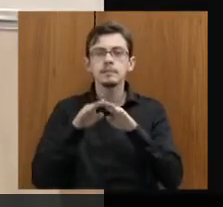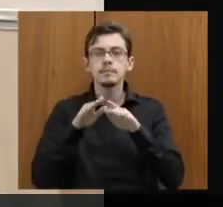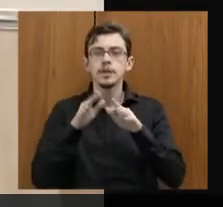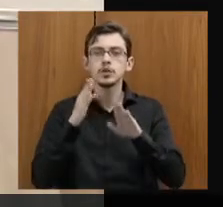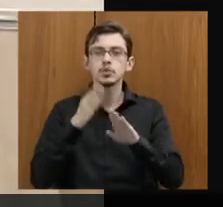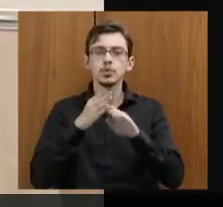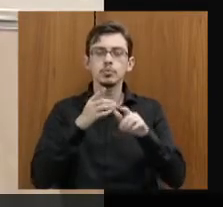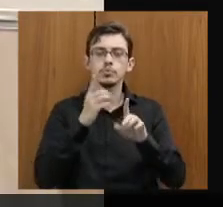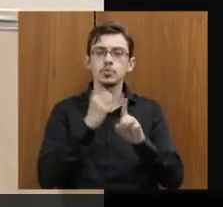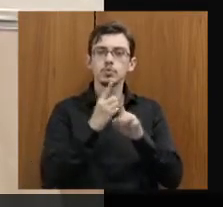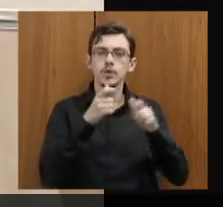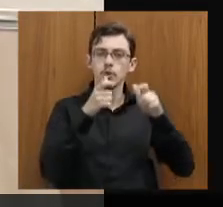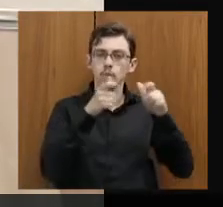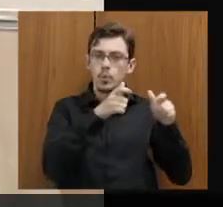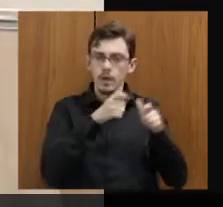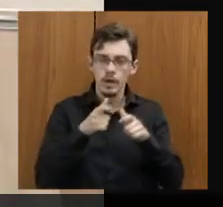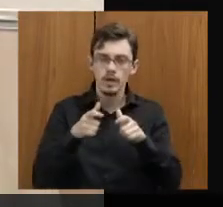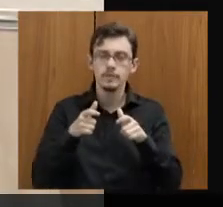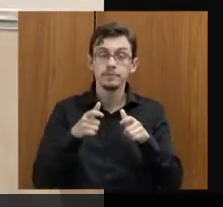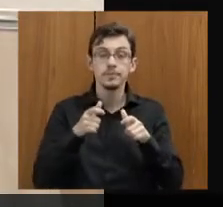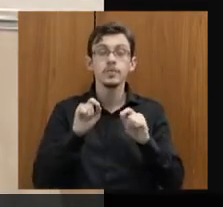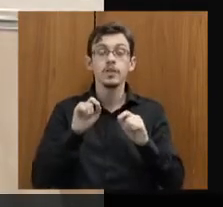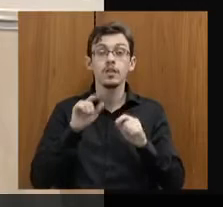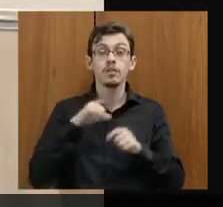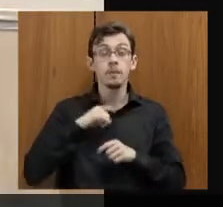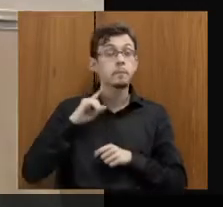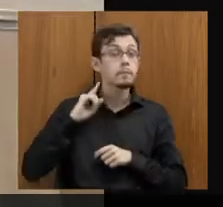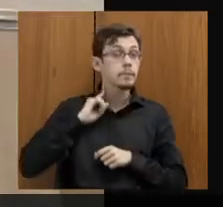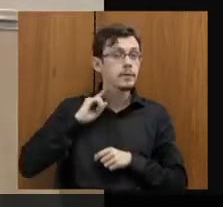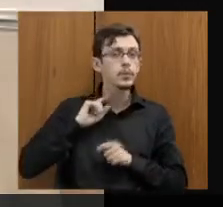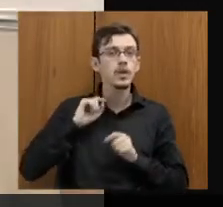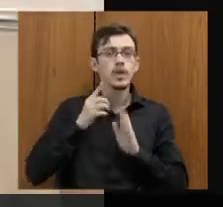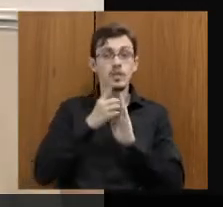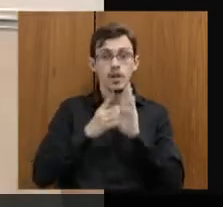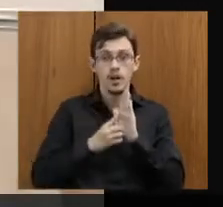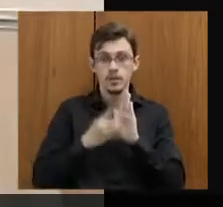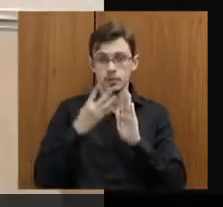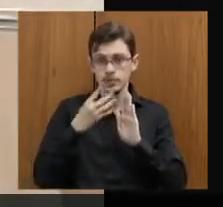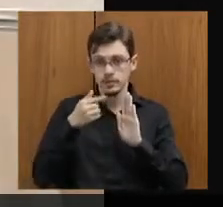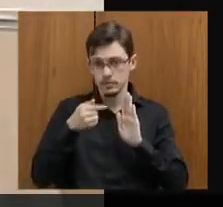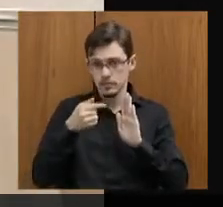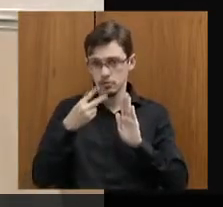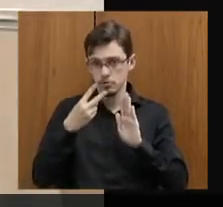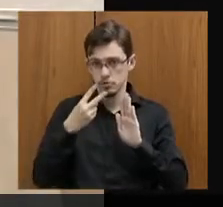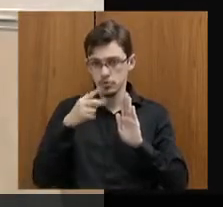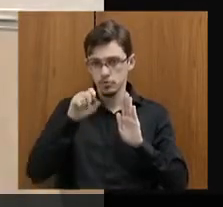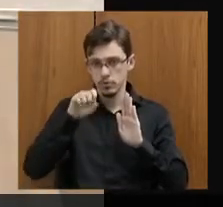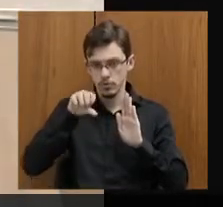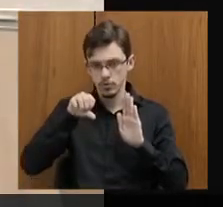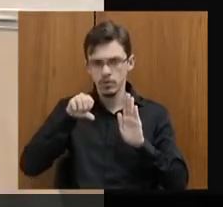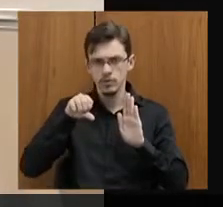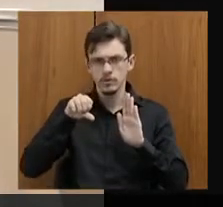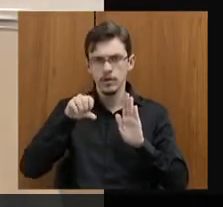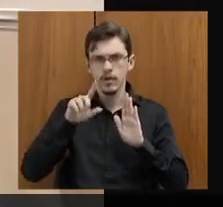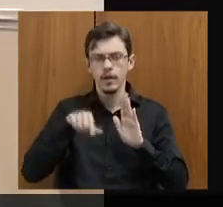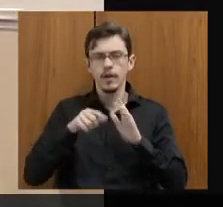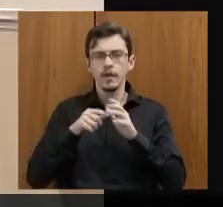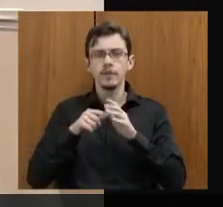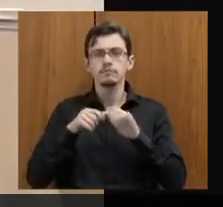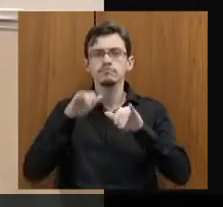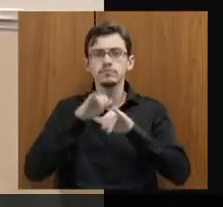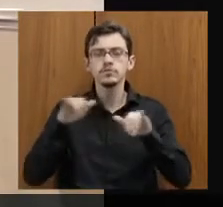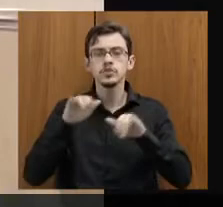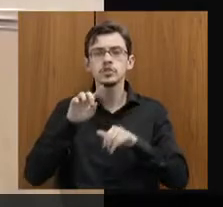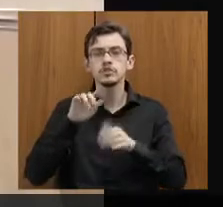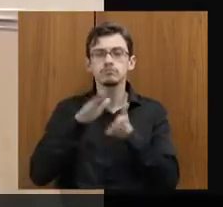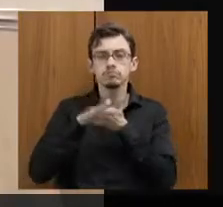nós temos aqui que o Perry e Minas Gerais o decreto 47 28 nov 20 de